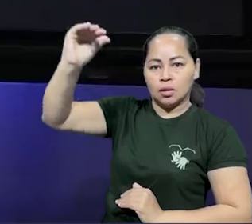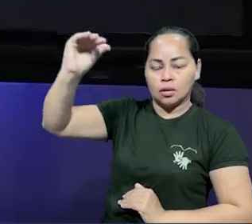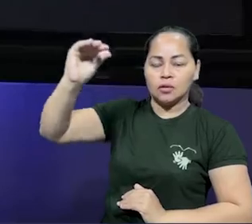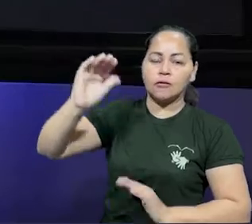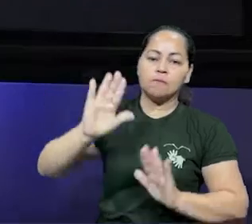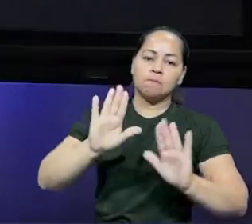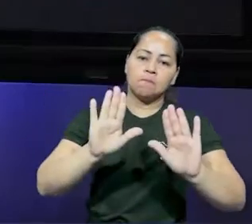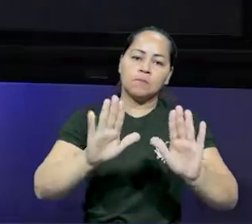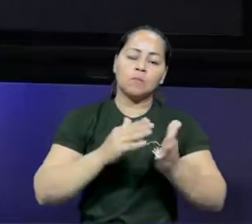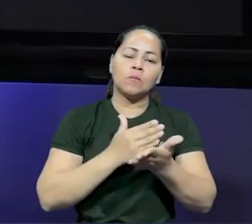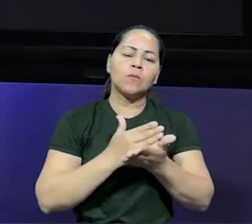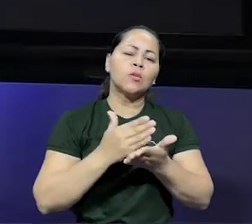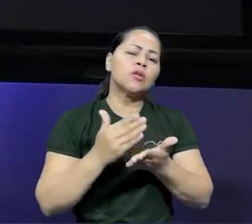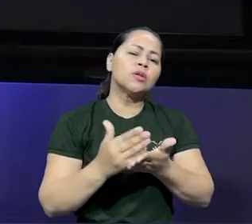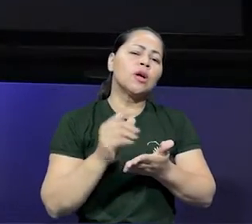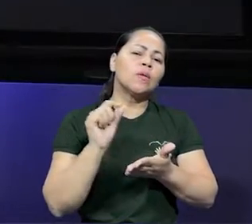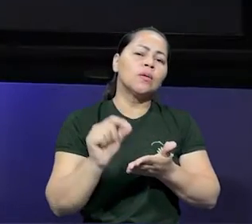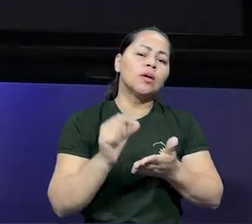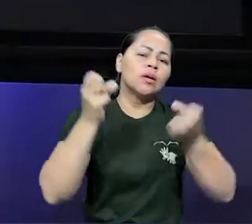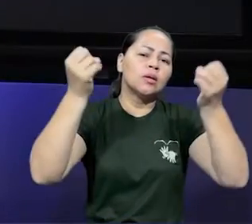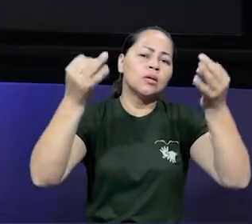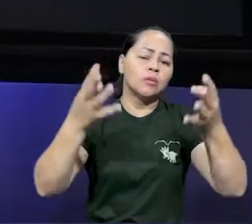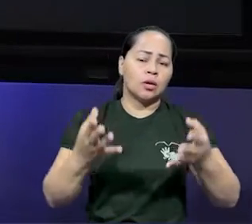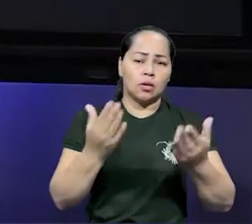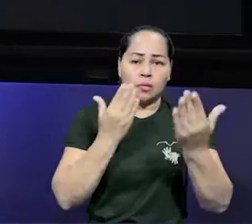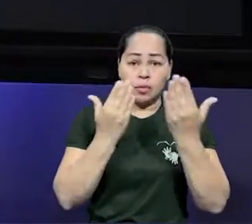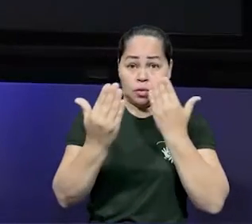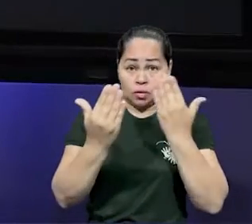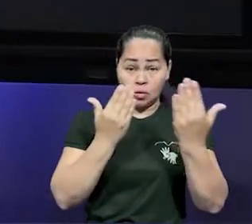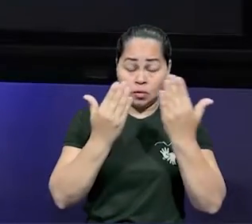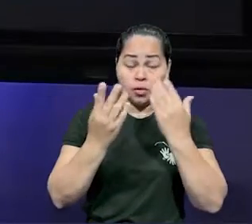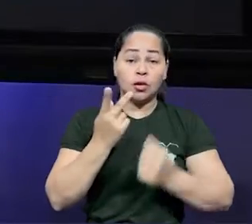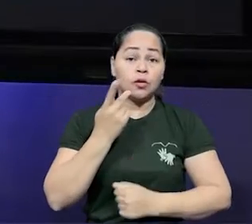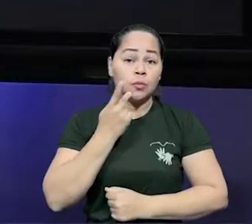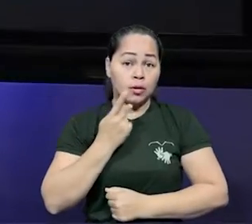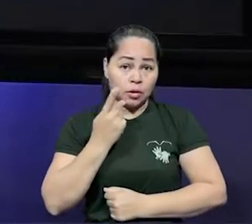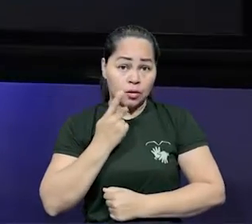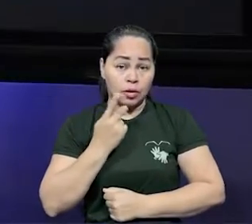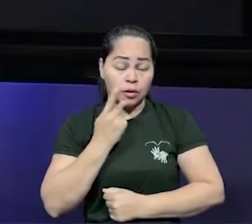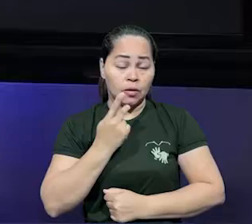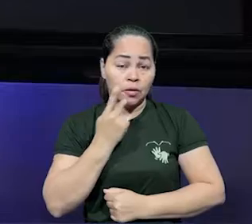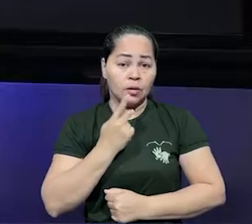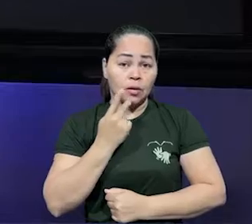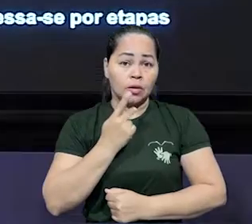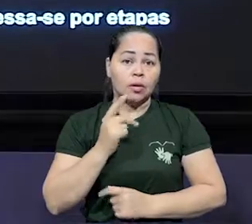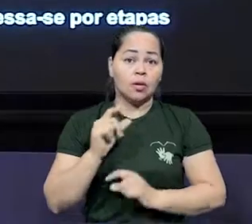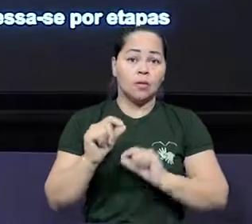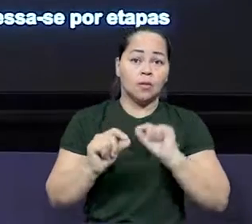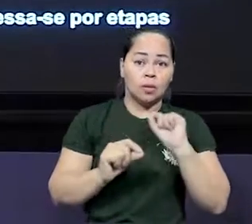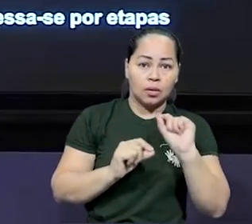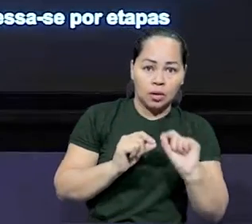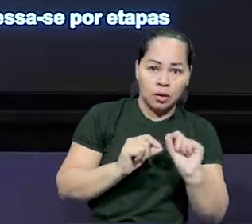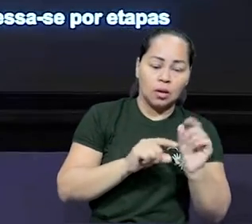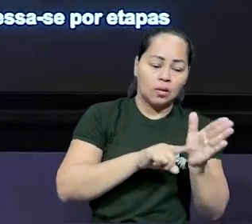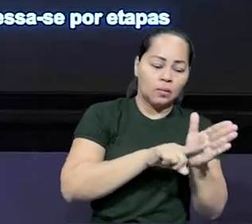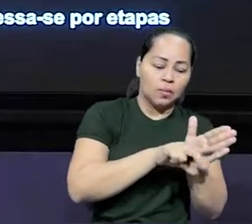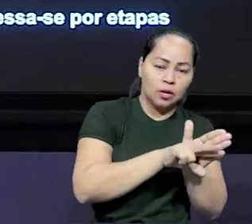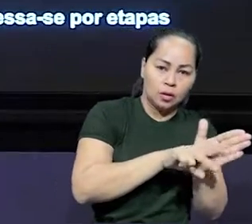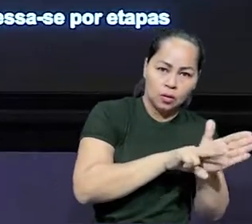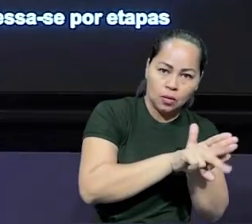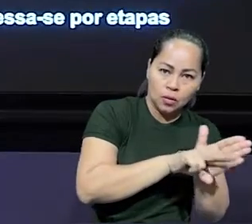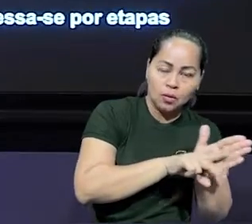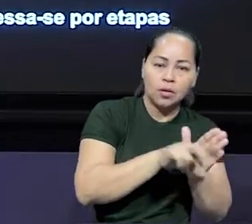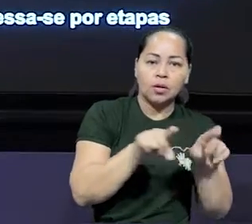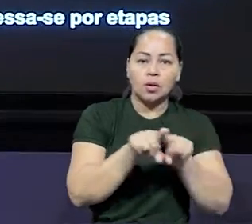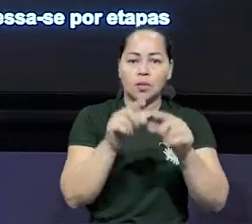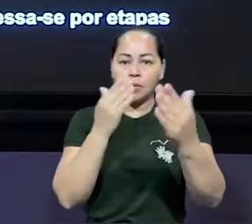Começamos, portanto, olhando um pouco da psicologia de Jean Piaget, um biólogo e psicólogo que